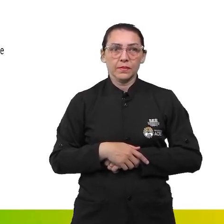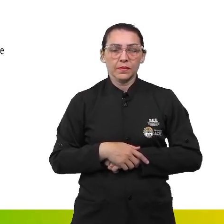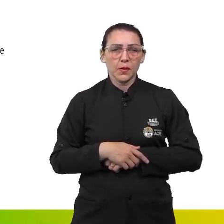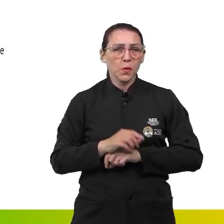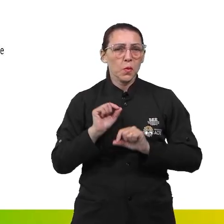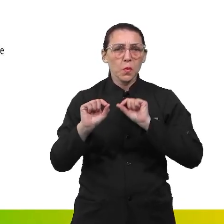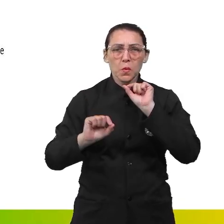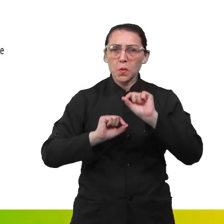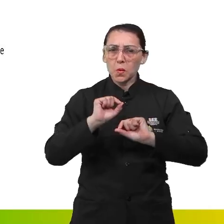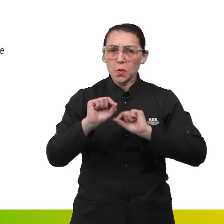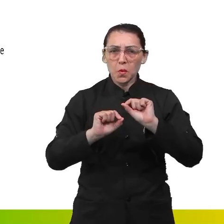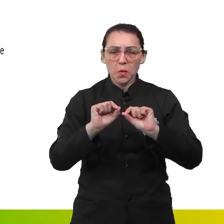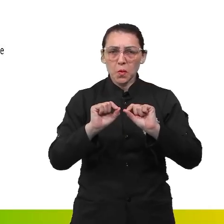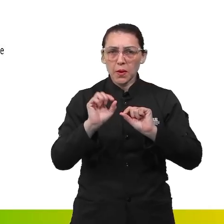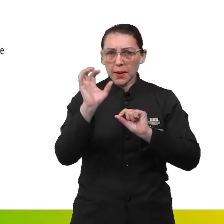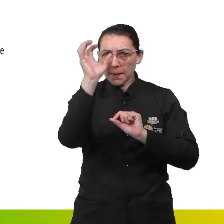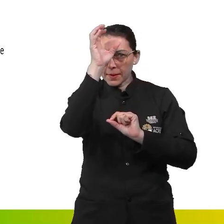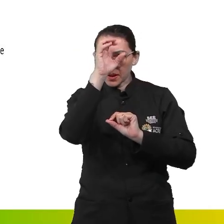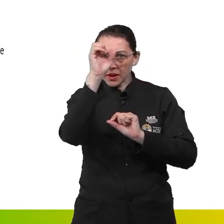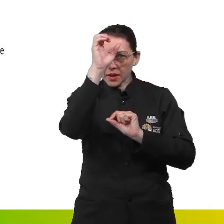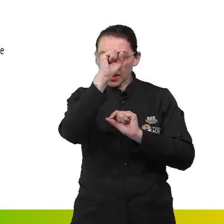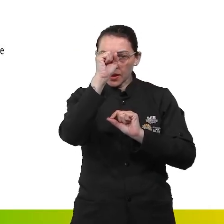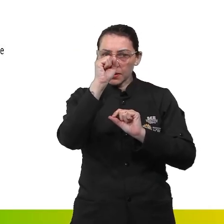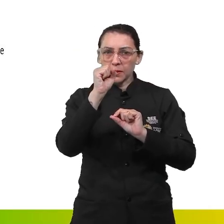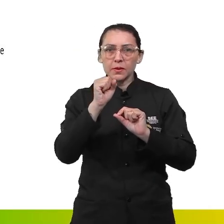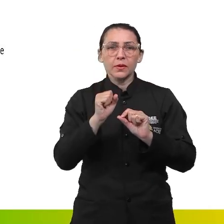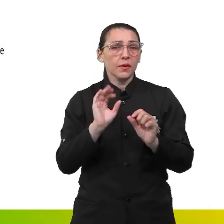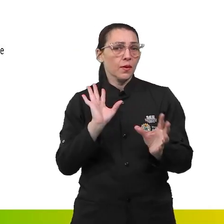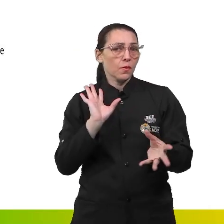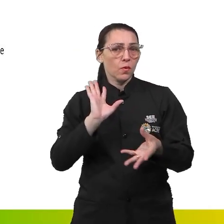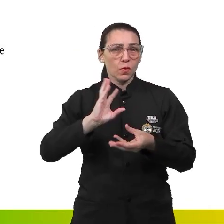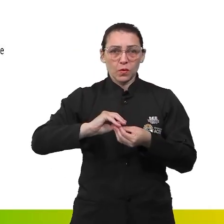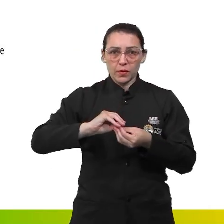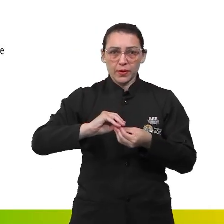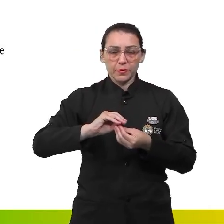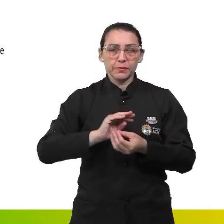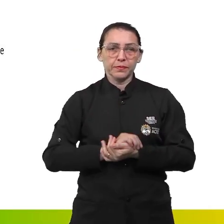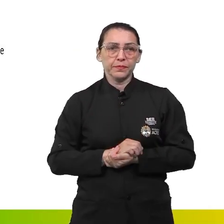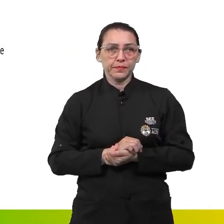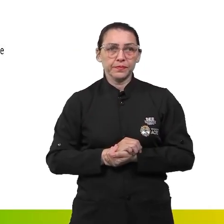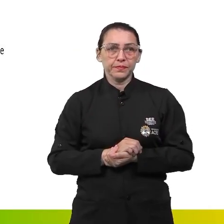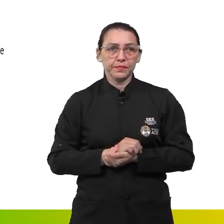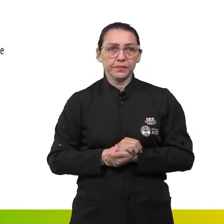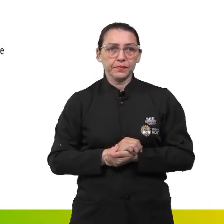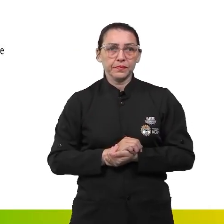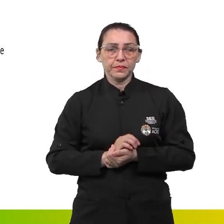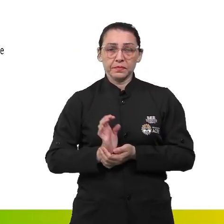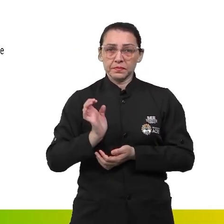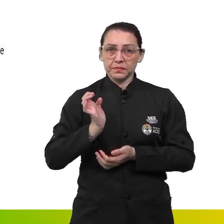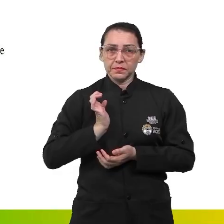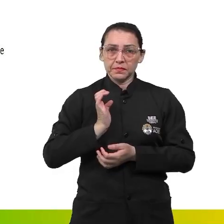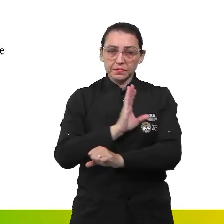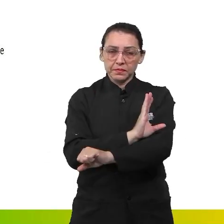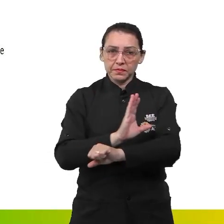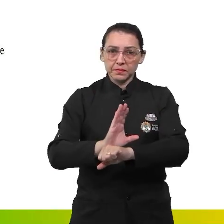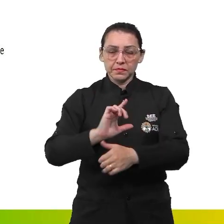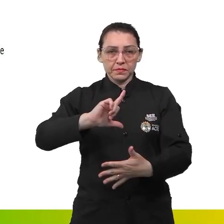O que podemos observar então? O que podemos concluir? Que a riqueza